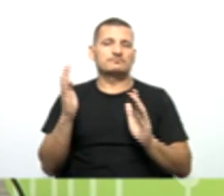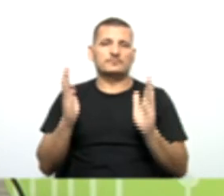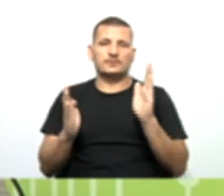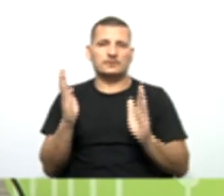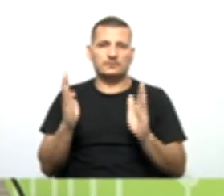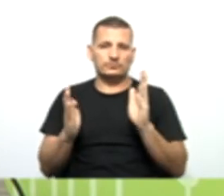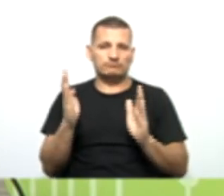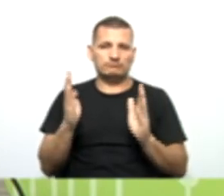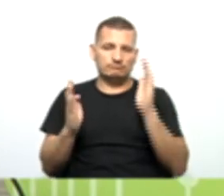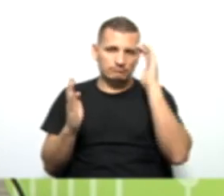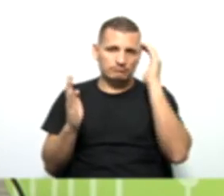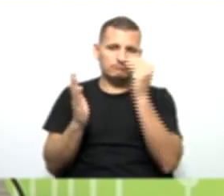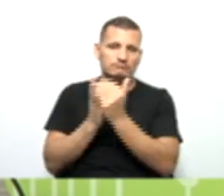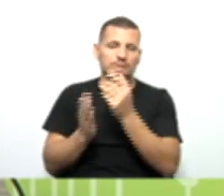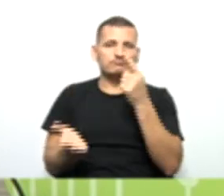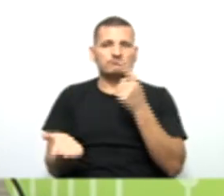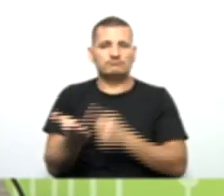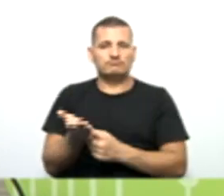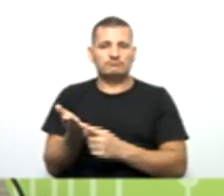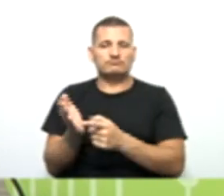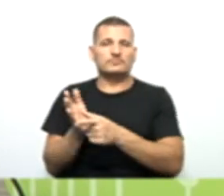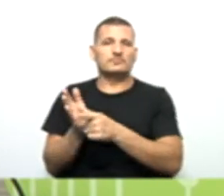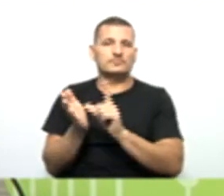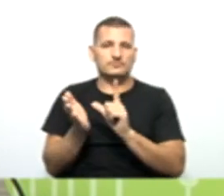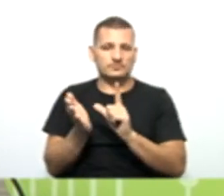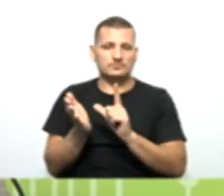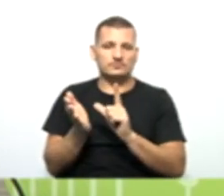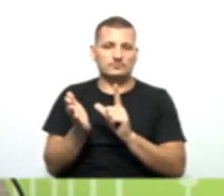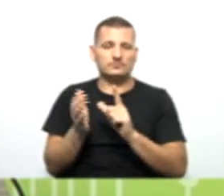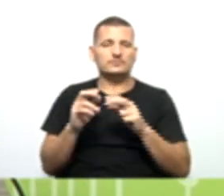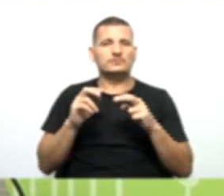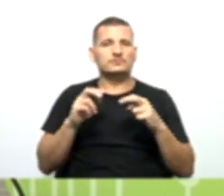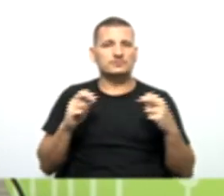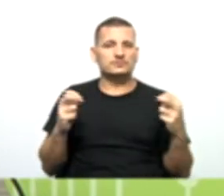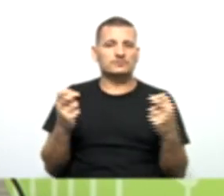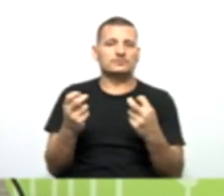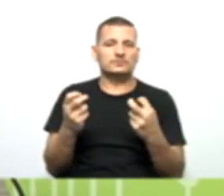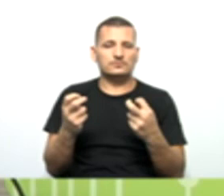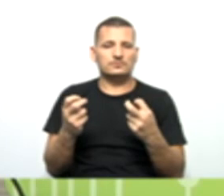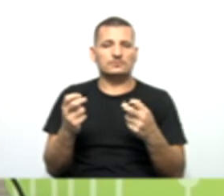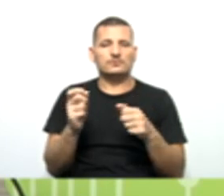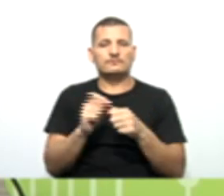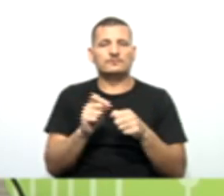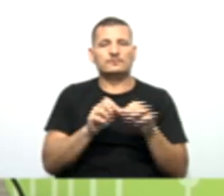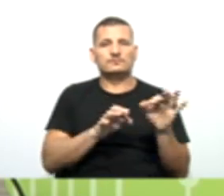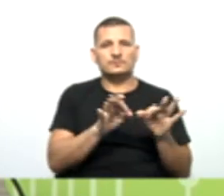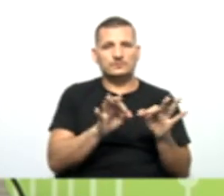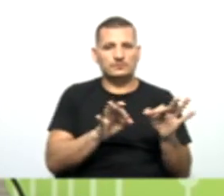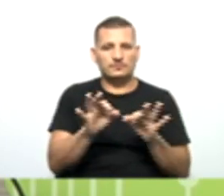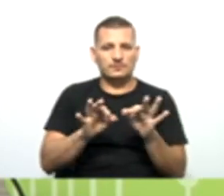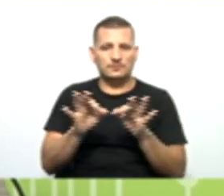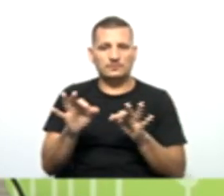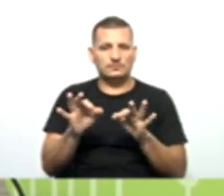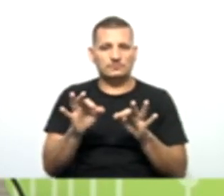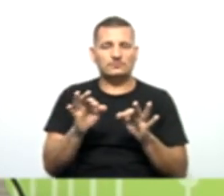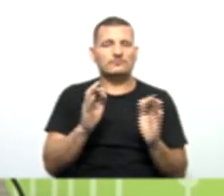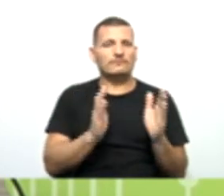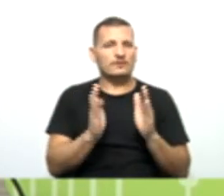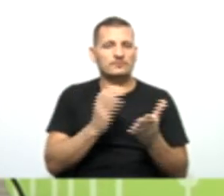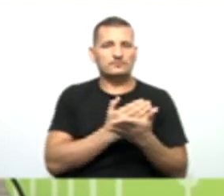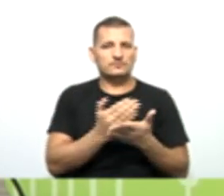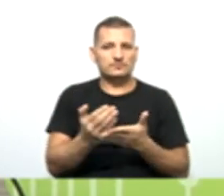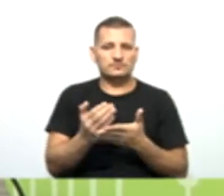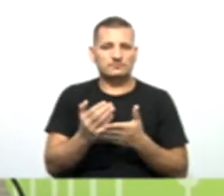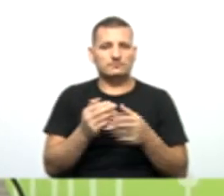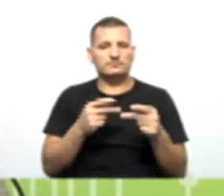que eu tinha acordado inicialmente quando a gente foi e sentou para realizar lá o planejamento e lá na fase de iniciação do nosso